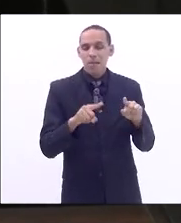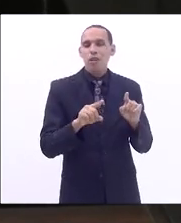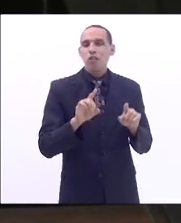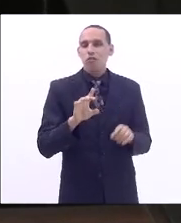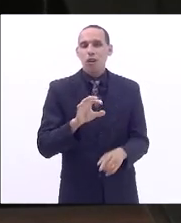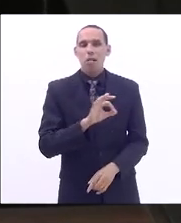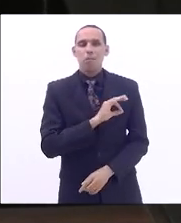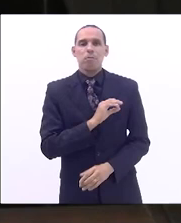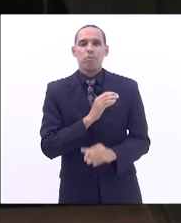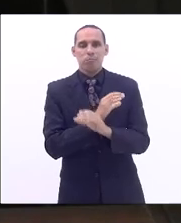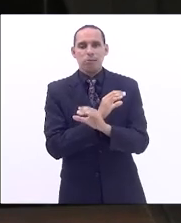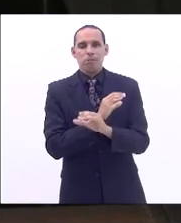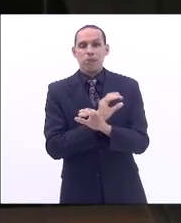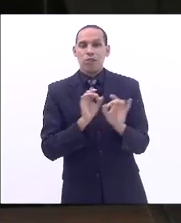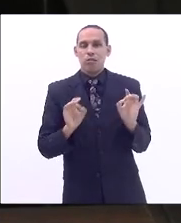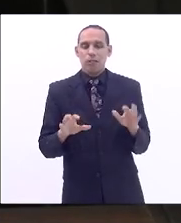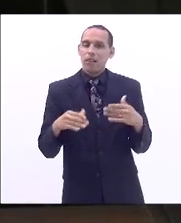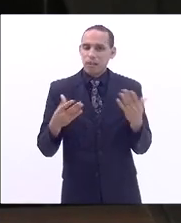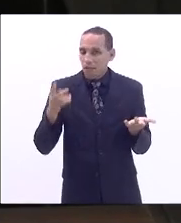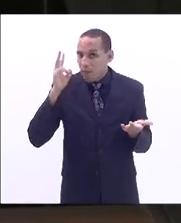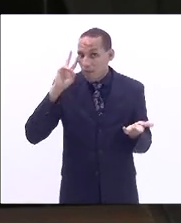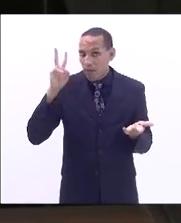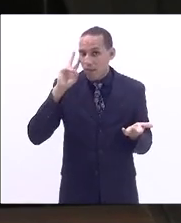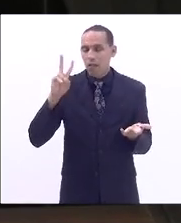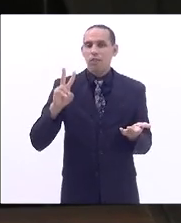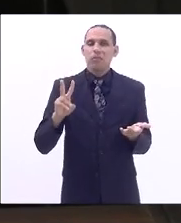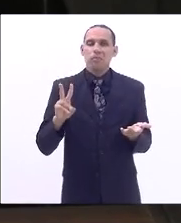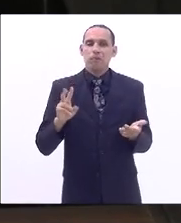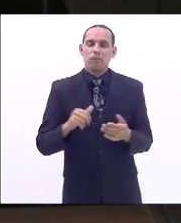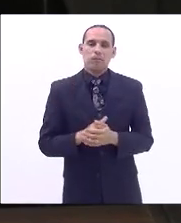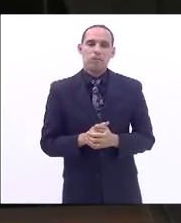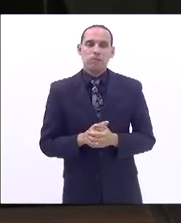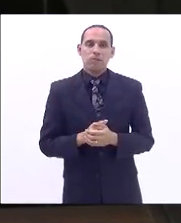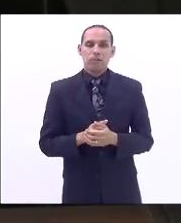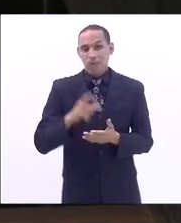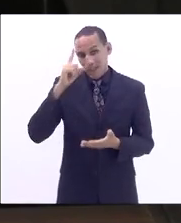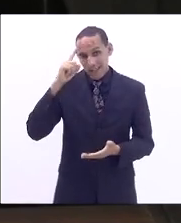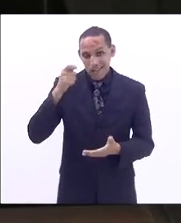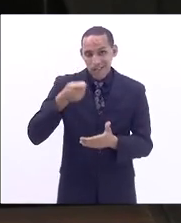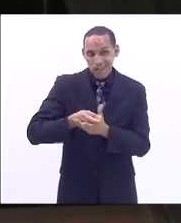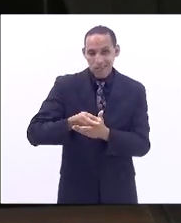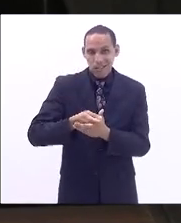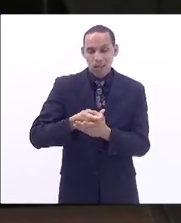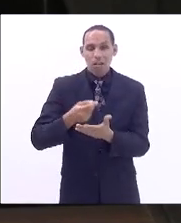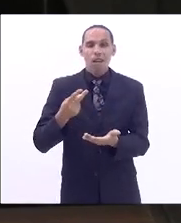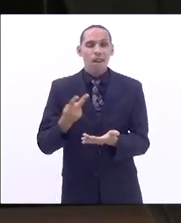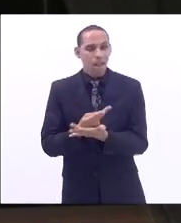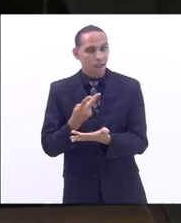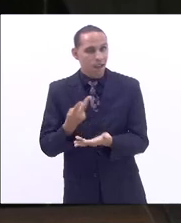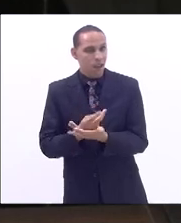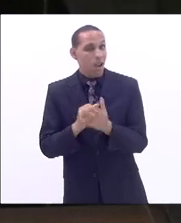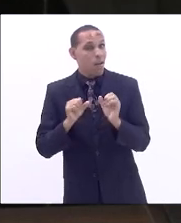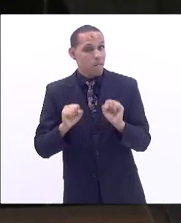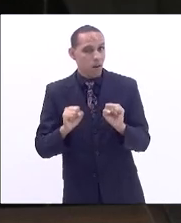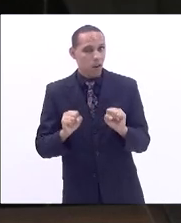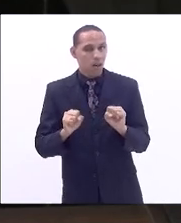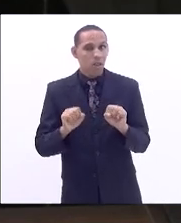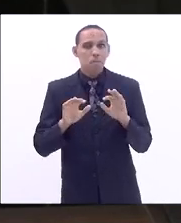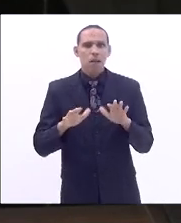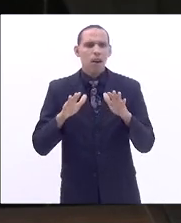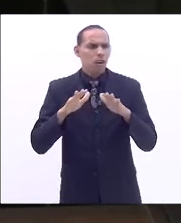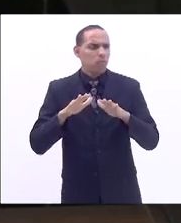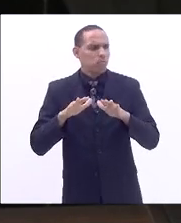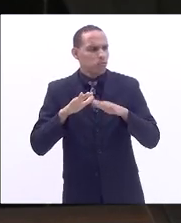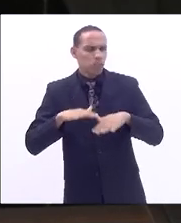Então eu queria que nós nos lembrássemos que dessa decisão que pode ser que vocada e ninguém tá